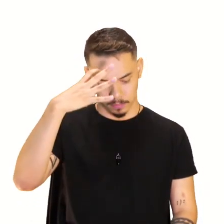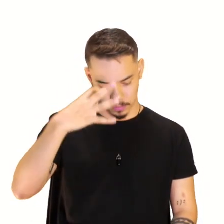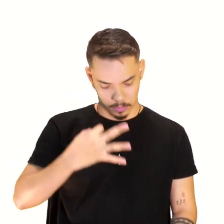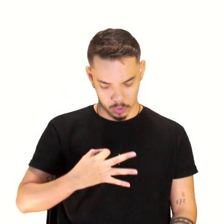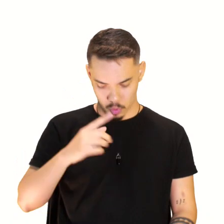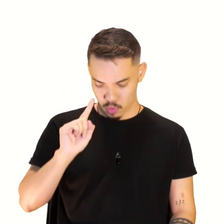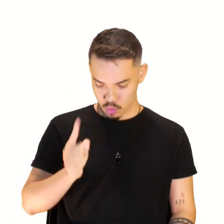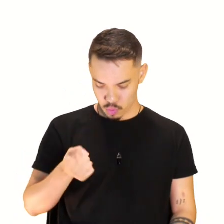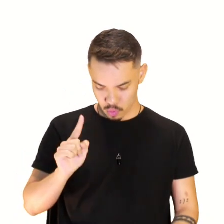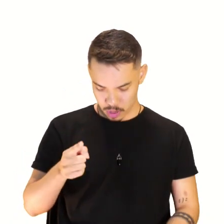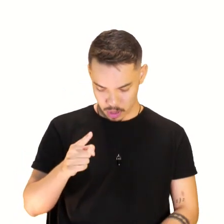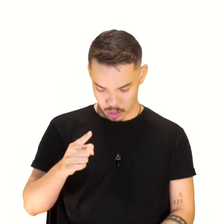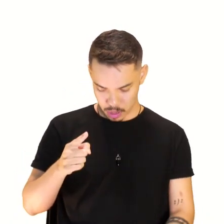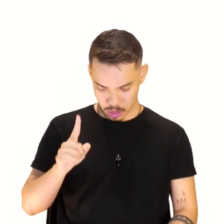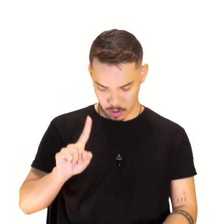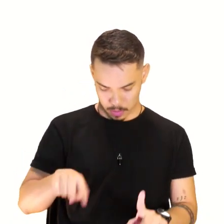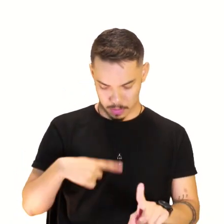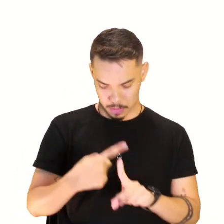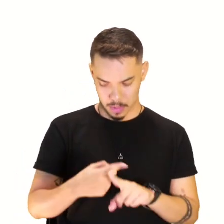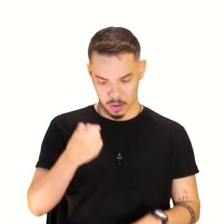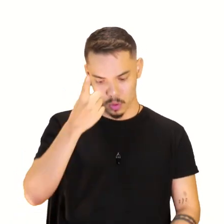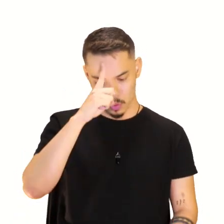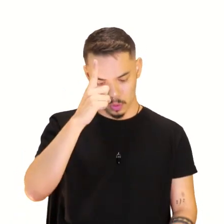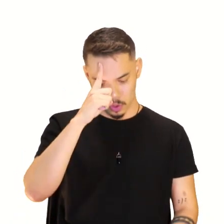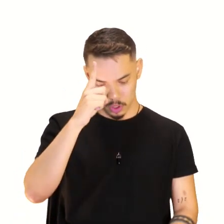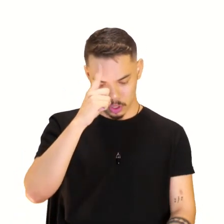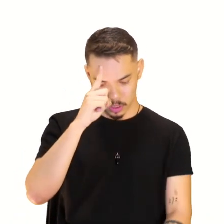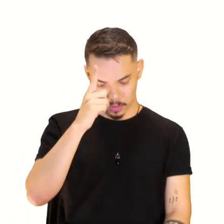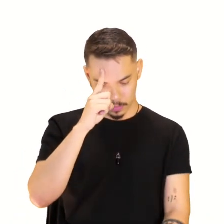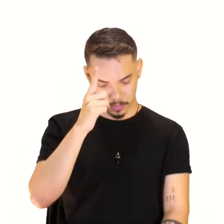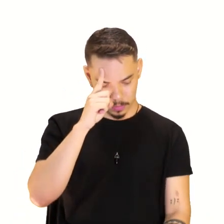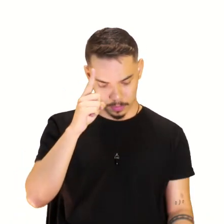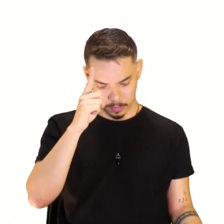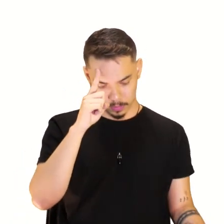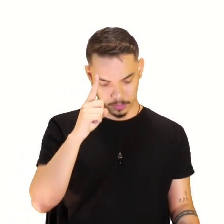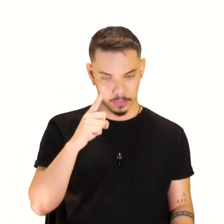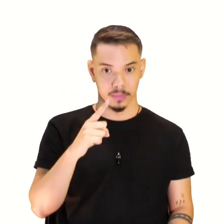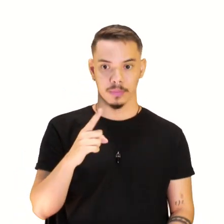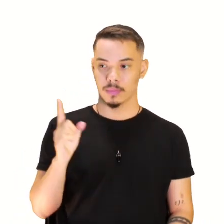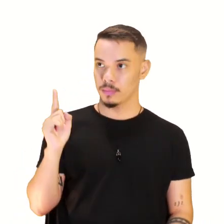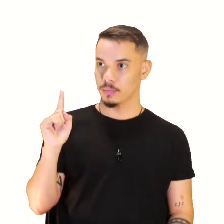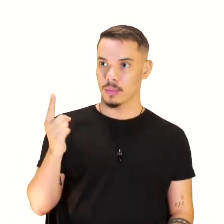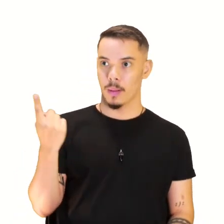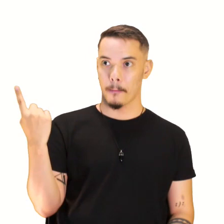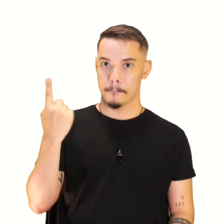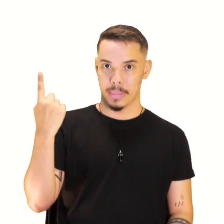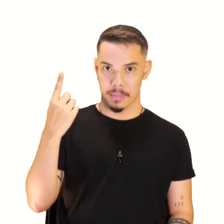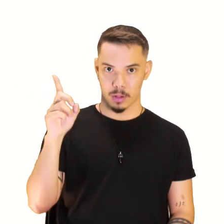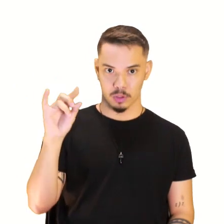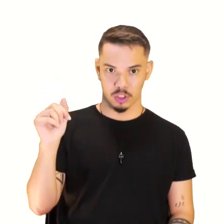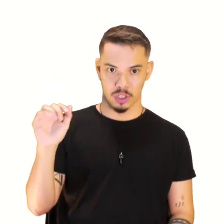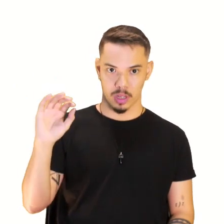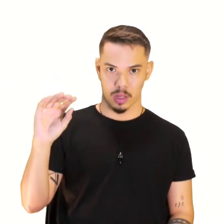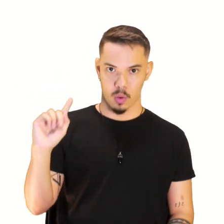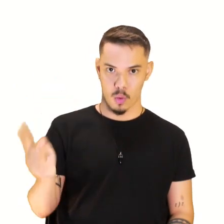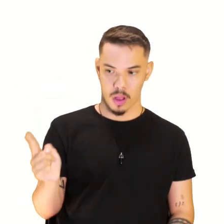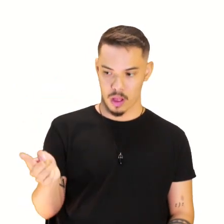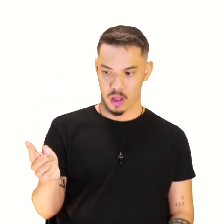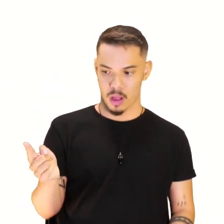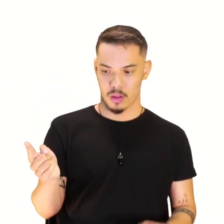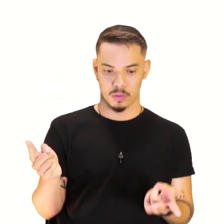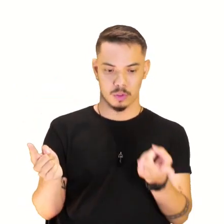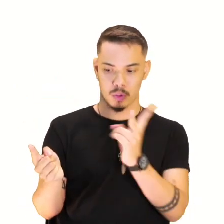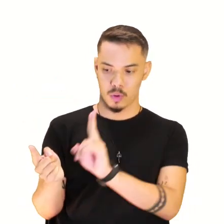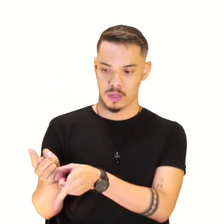R$1 a mais todo dia do que no dia anterior. Ah, então peraí. No primeiro dia ele guardou R$1, mas no segundo ele já guardou